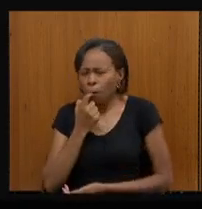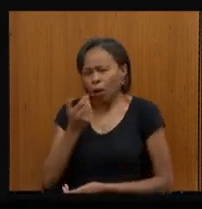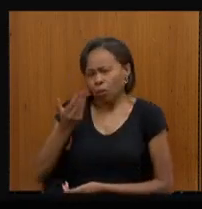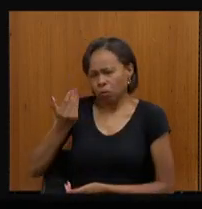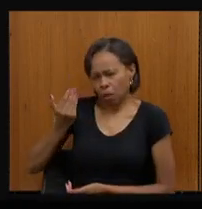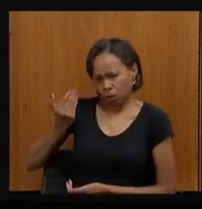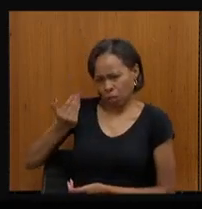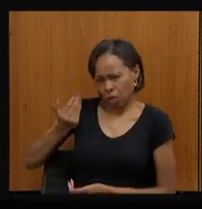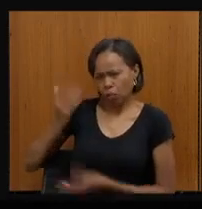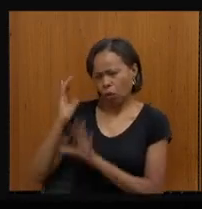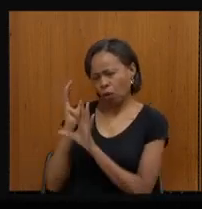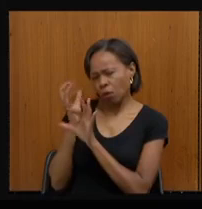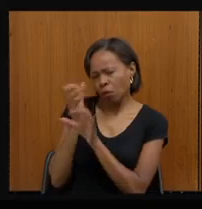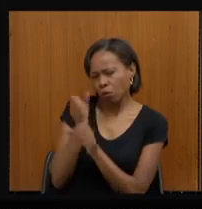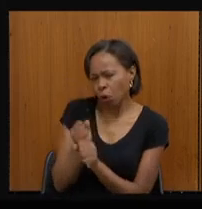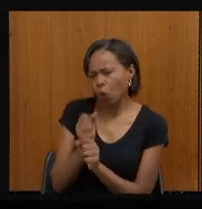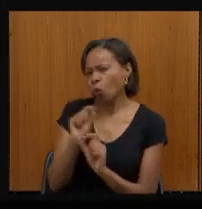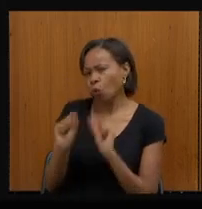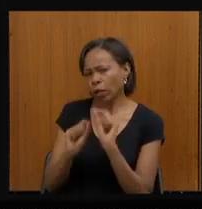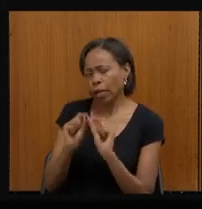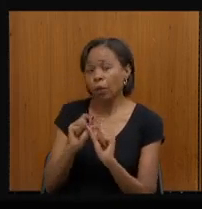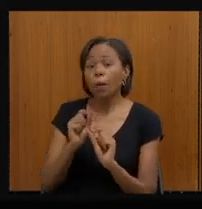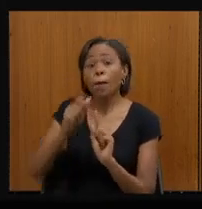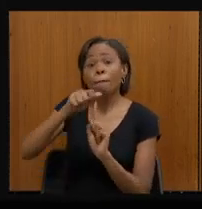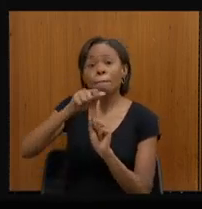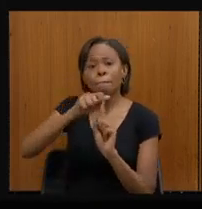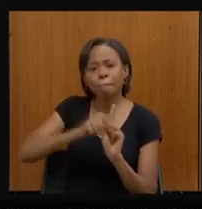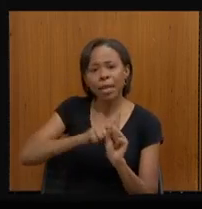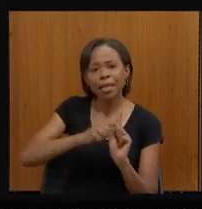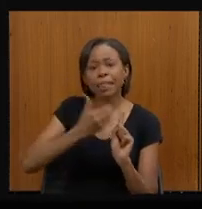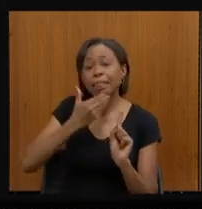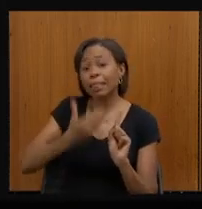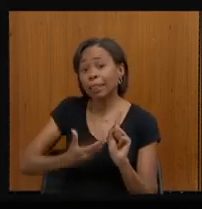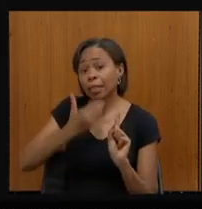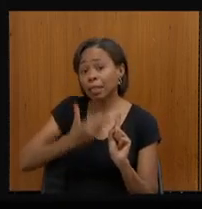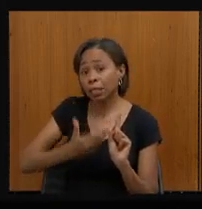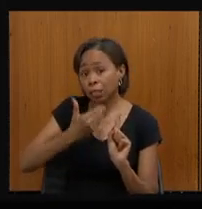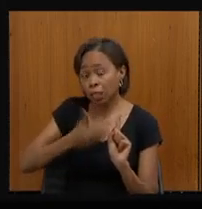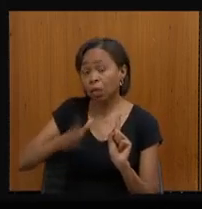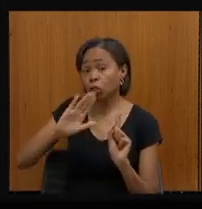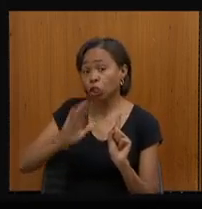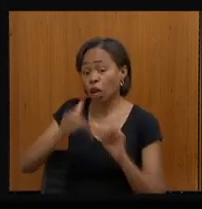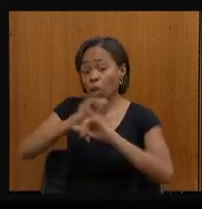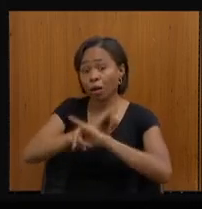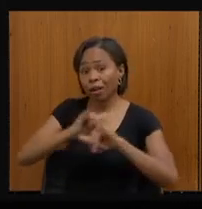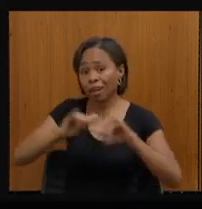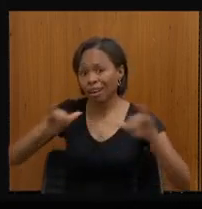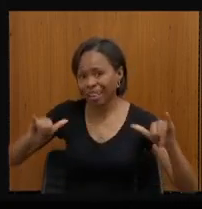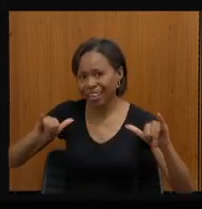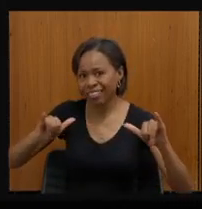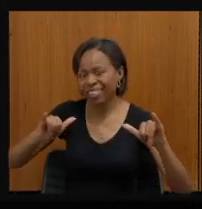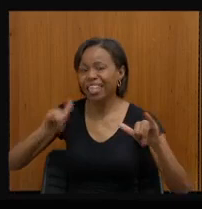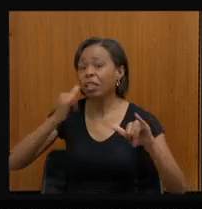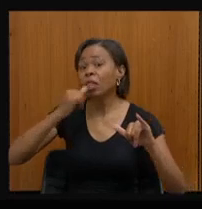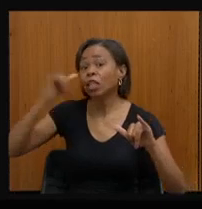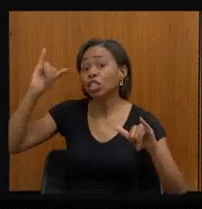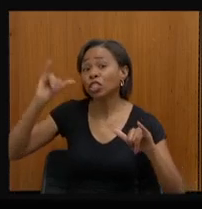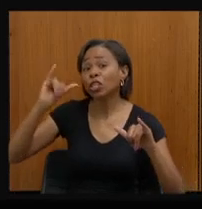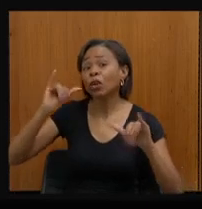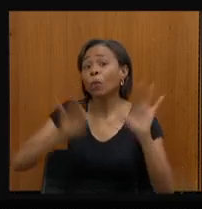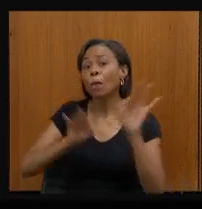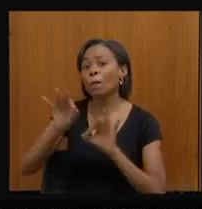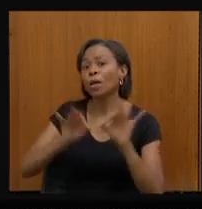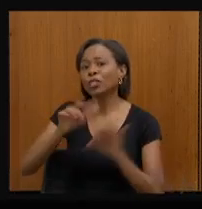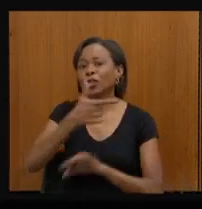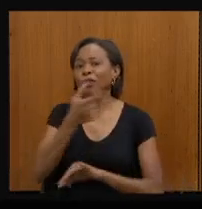conta de que bom já em dezembro nós publicar vamos o Plano Nacional de Energia 2050 no